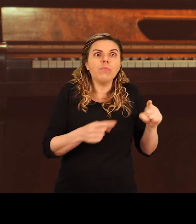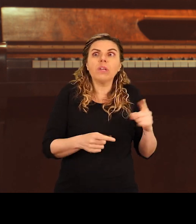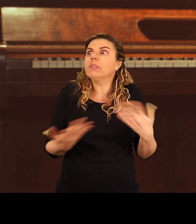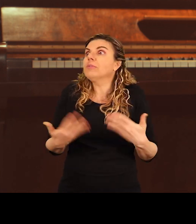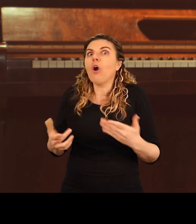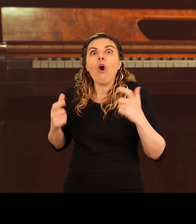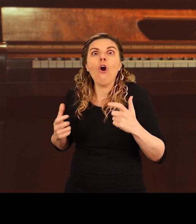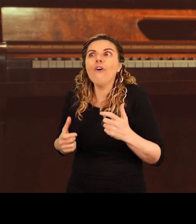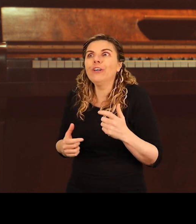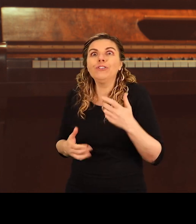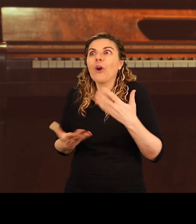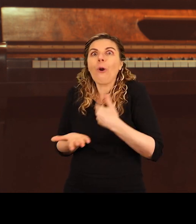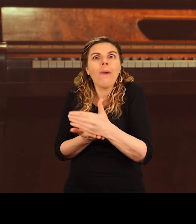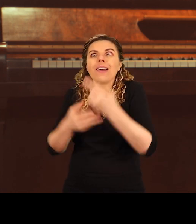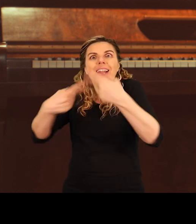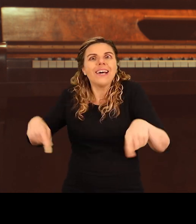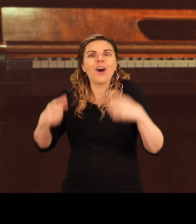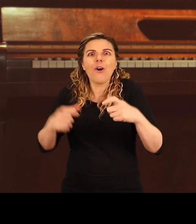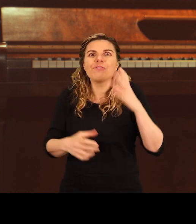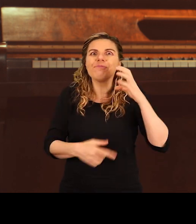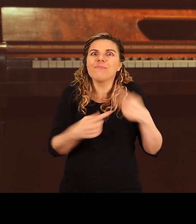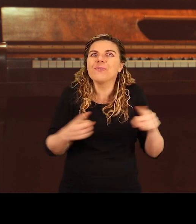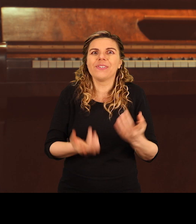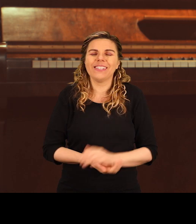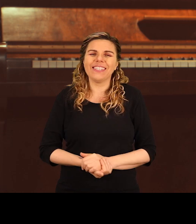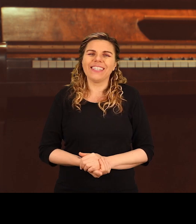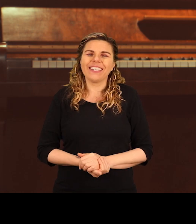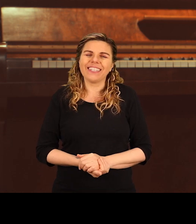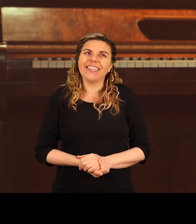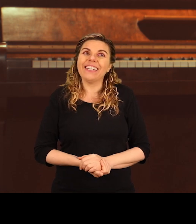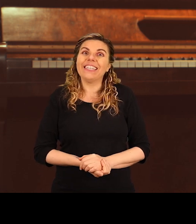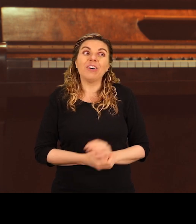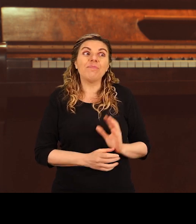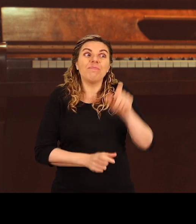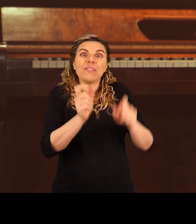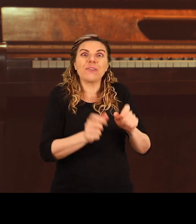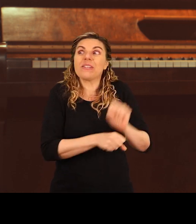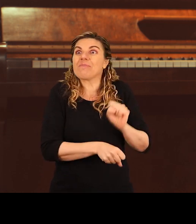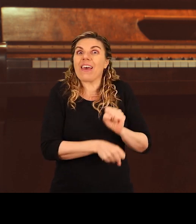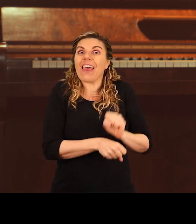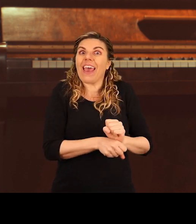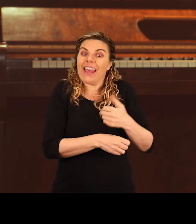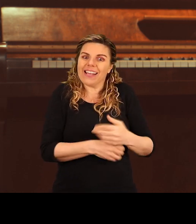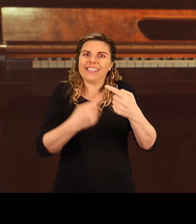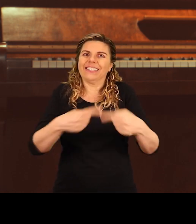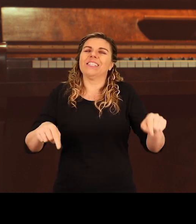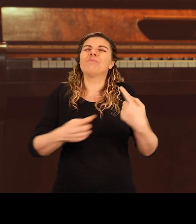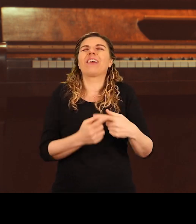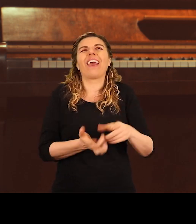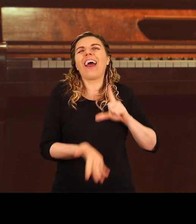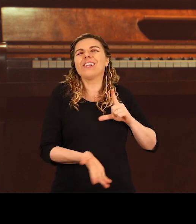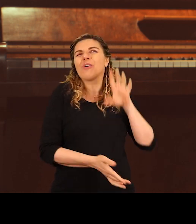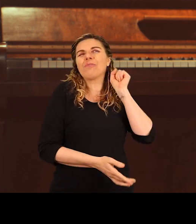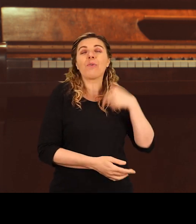falava, mas e essa música? Sorris, palma as mãos para cima. Então é uma música que, tipo, ficou sendo esperada pelas pessoas, assim, que ouviam